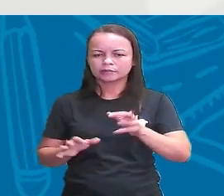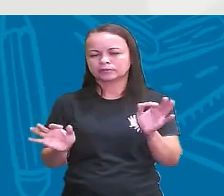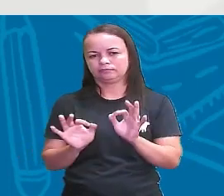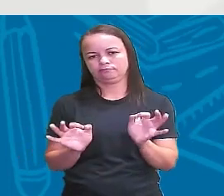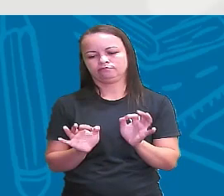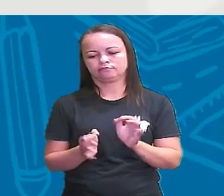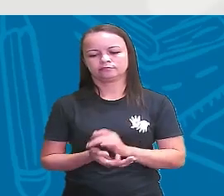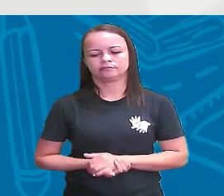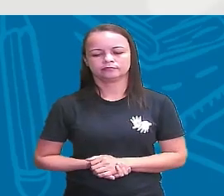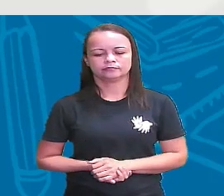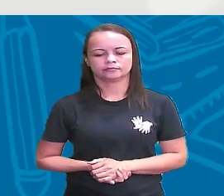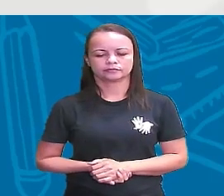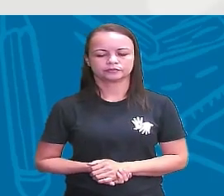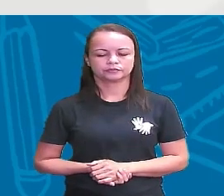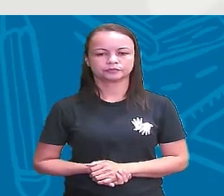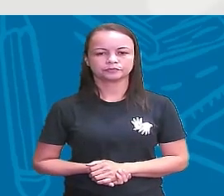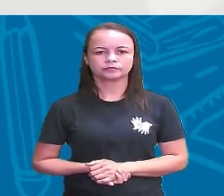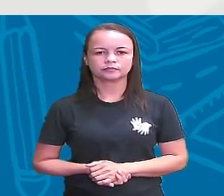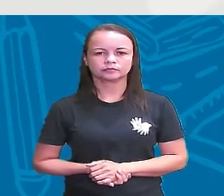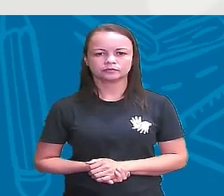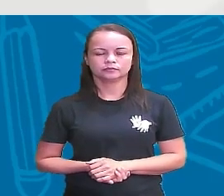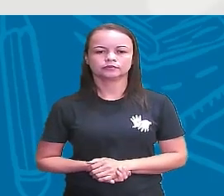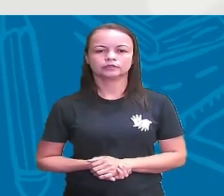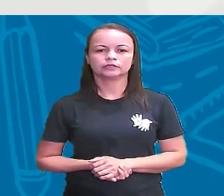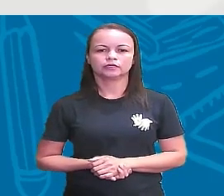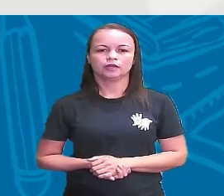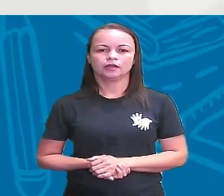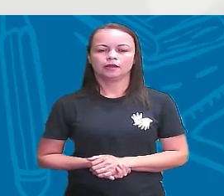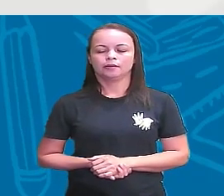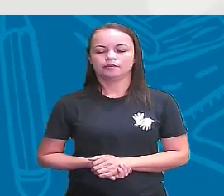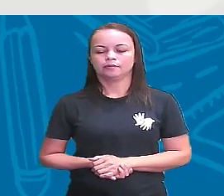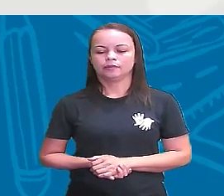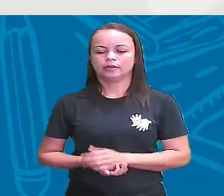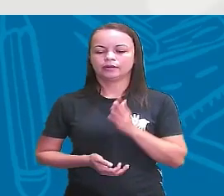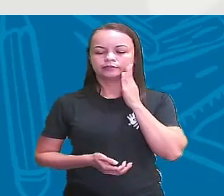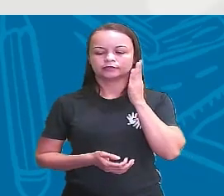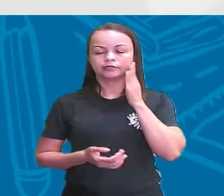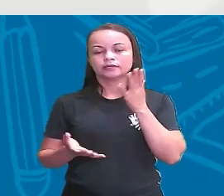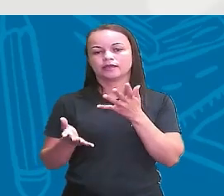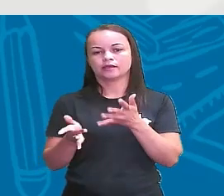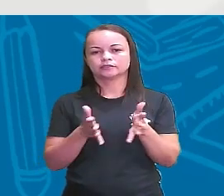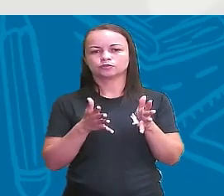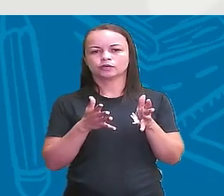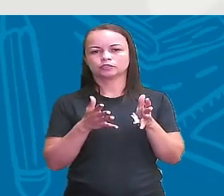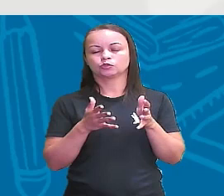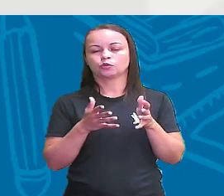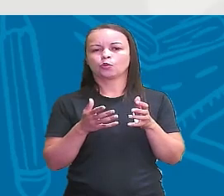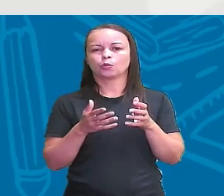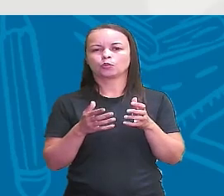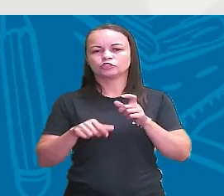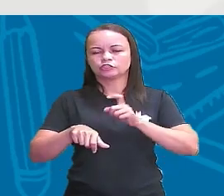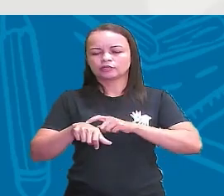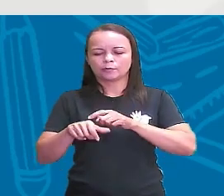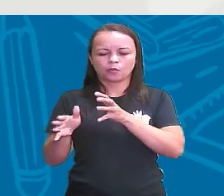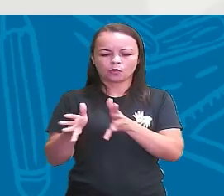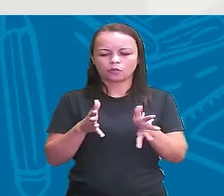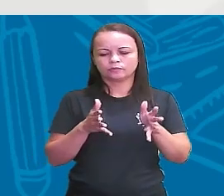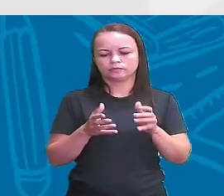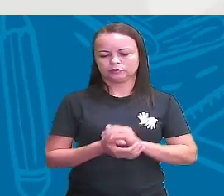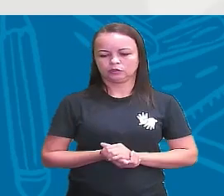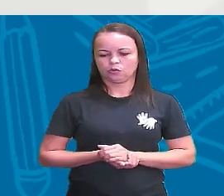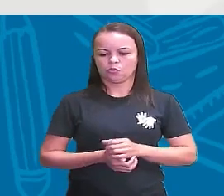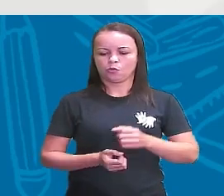Tá certo? Para referir-se a situações temporárias, el carro está